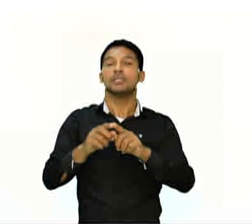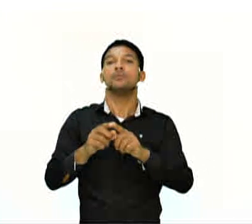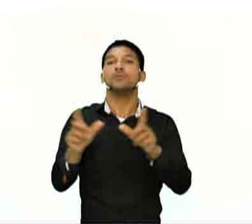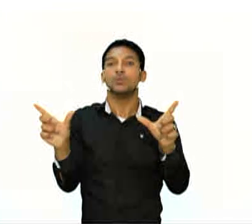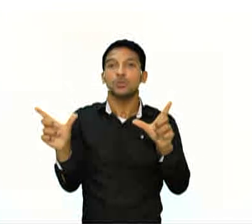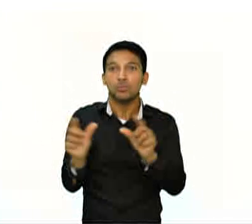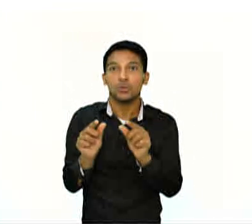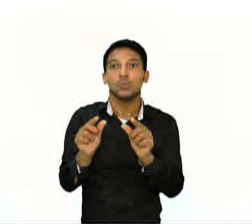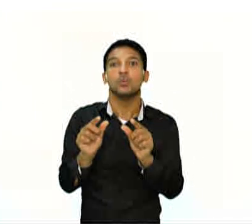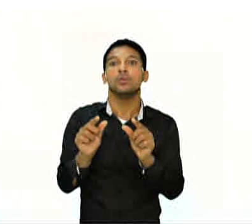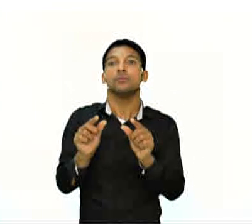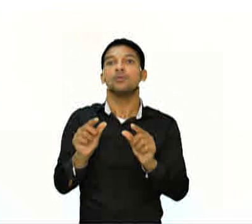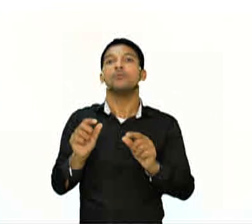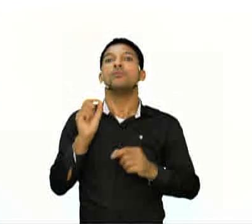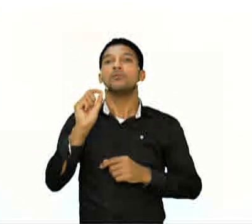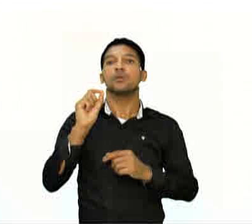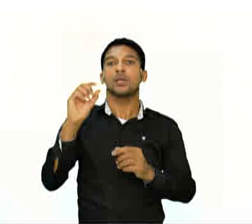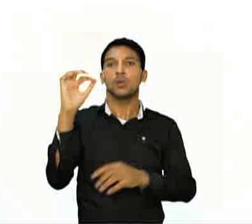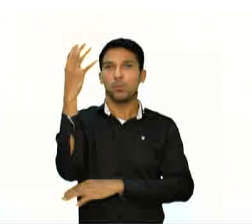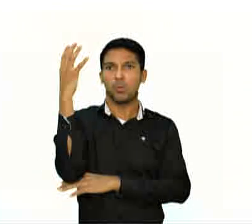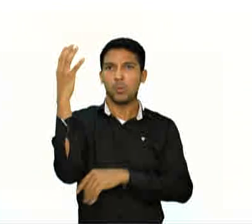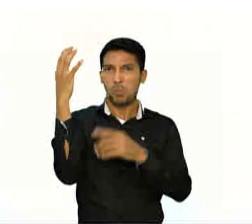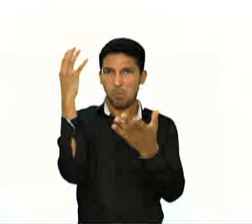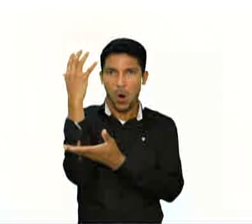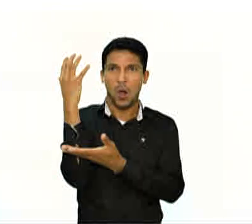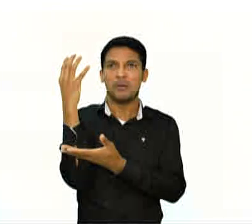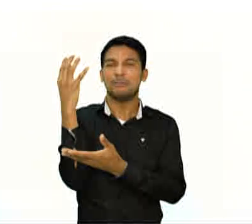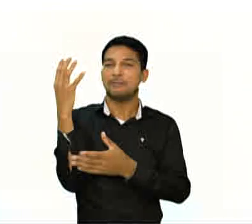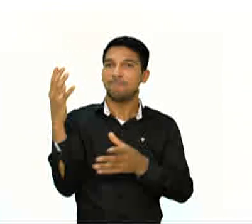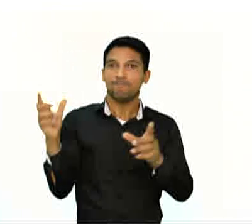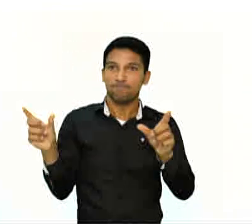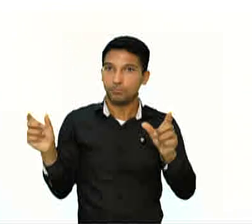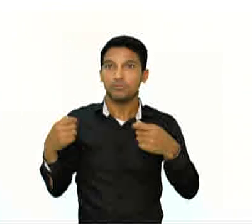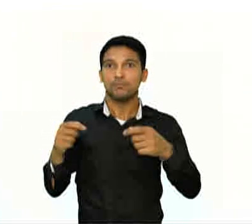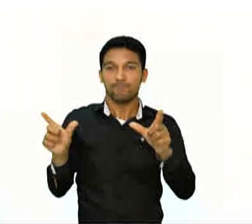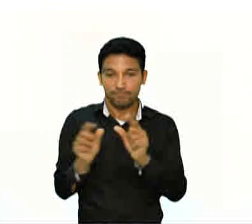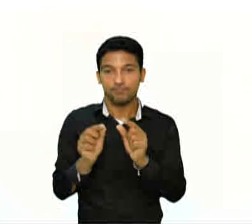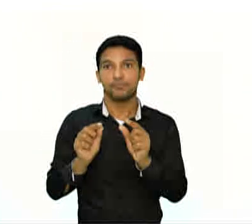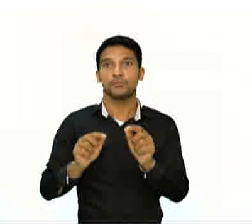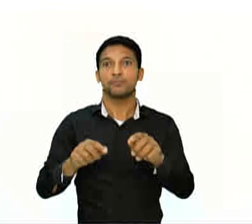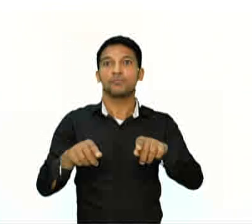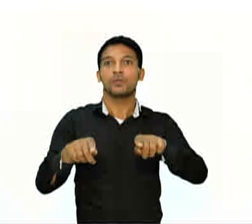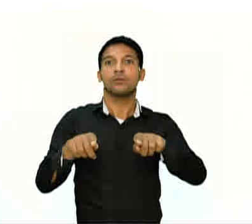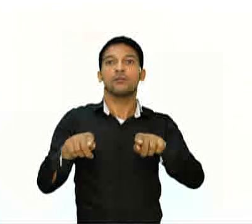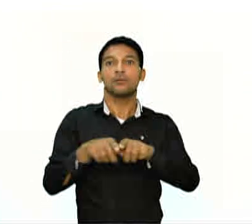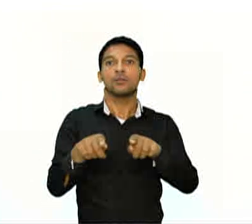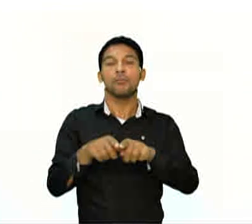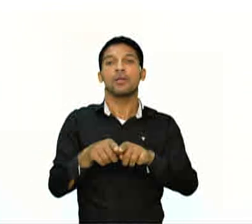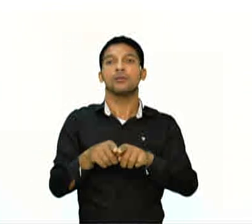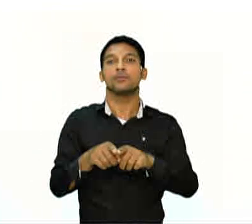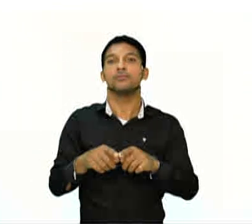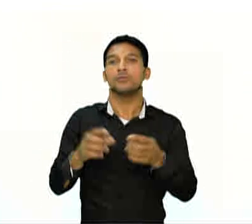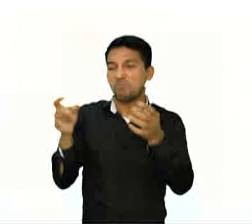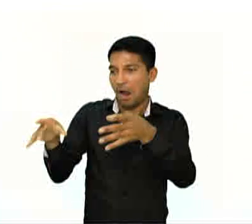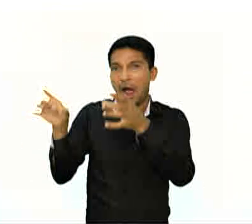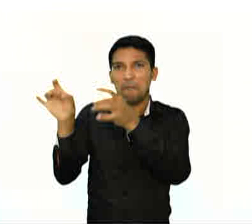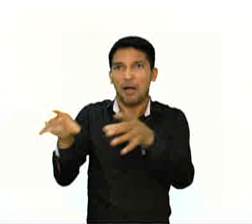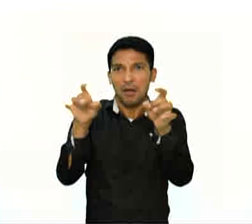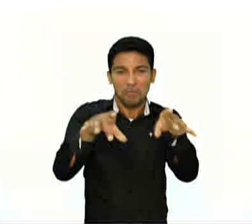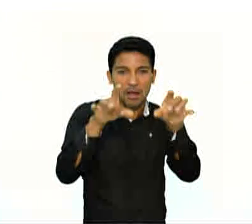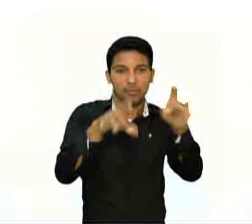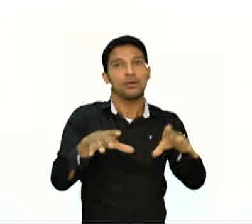bens de consumo, evitando-se o desperdício e o uso e o excesso, e ainda, após o